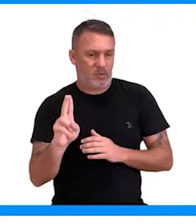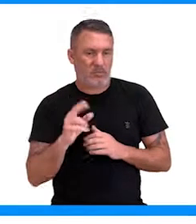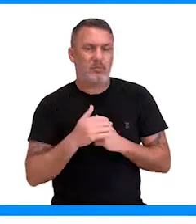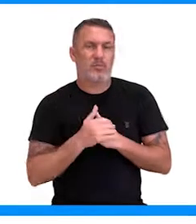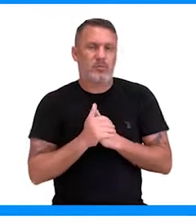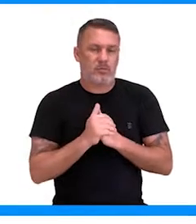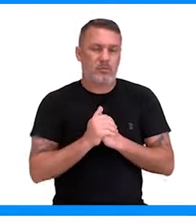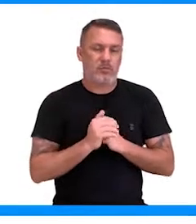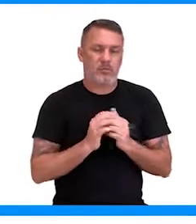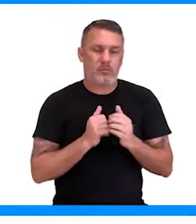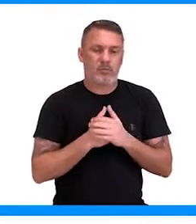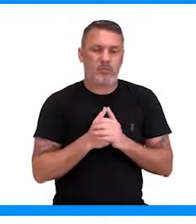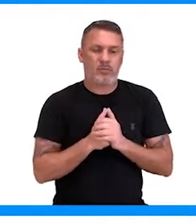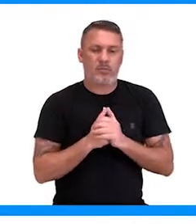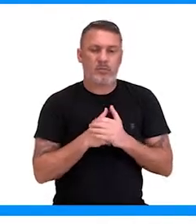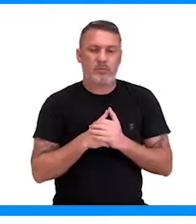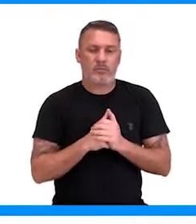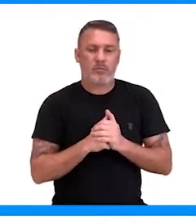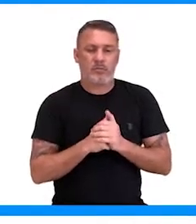Vamos usar aquilo ali então.